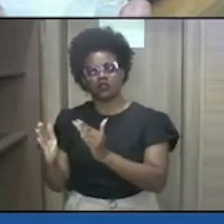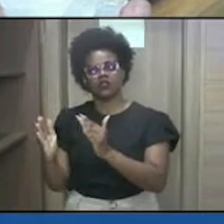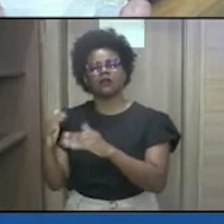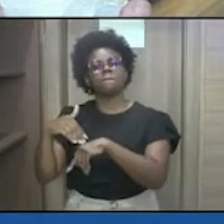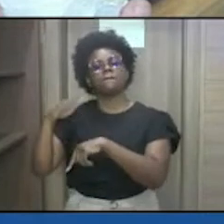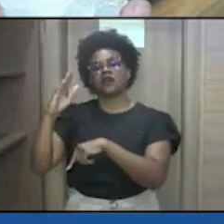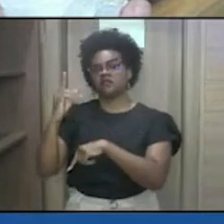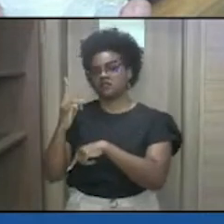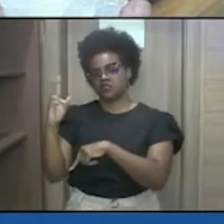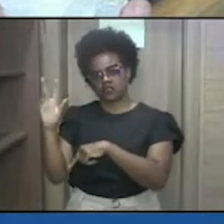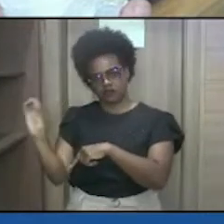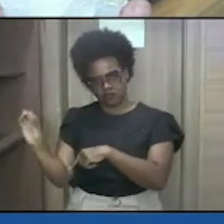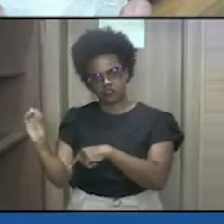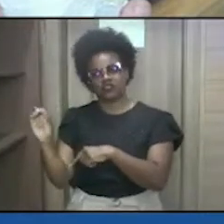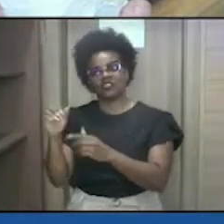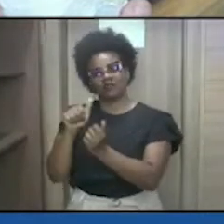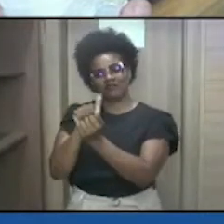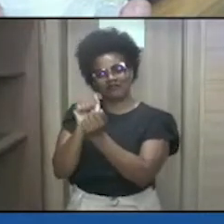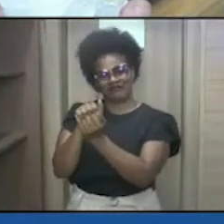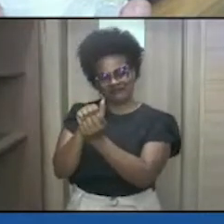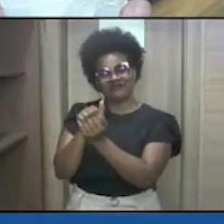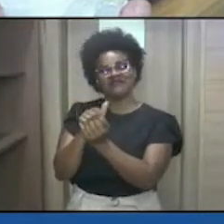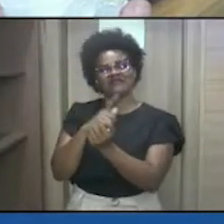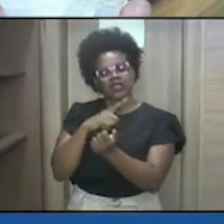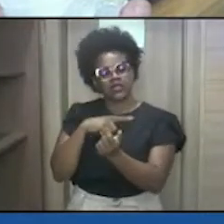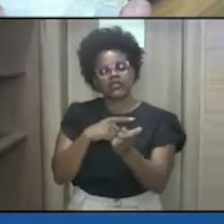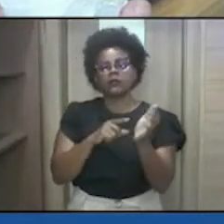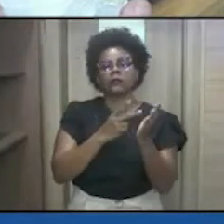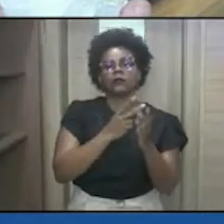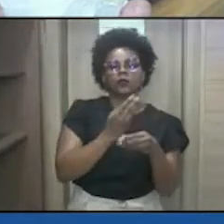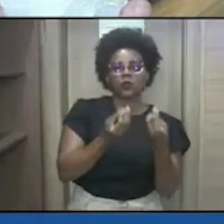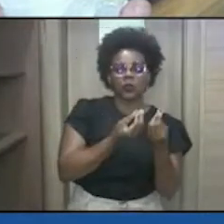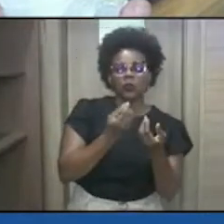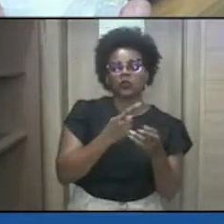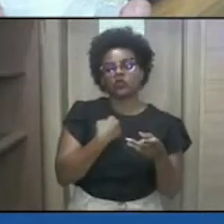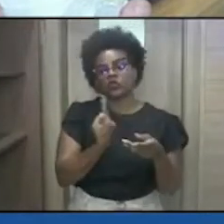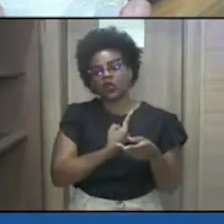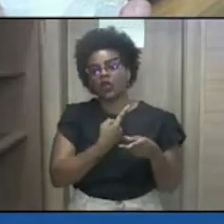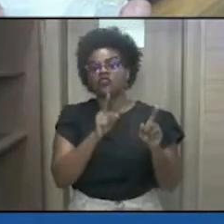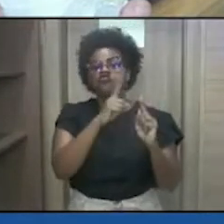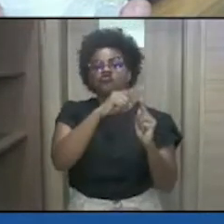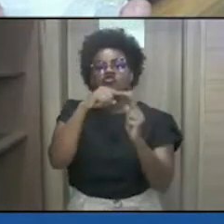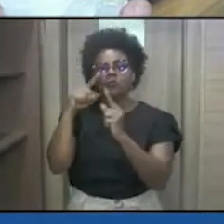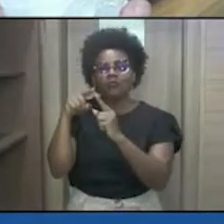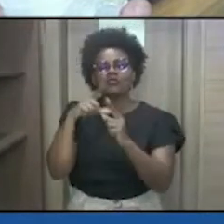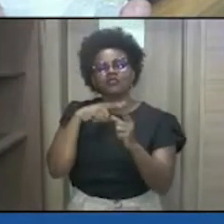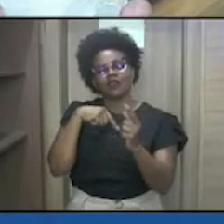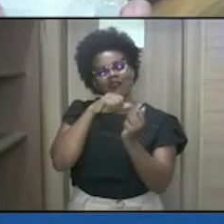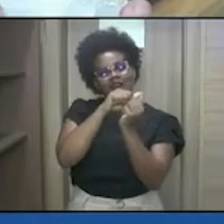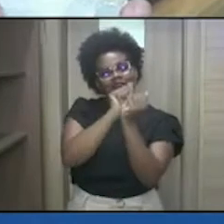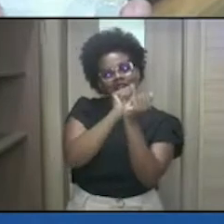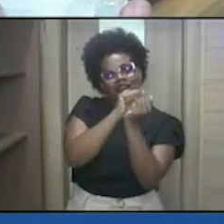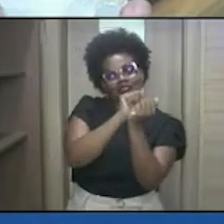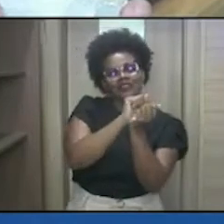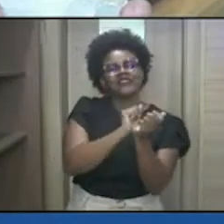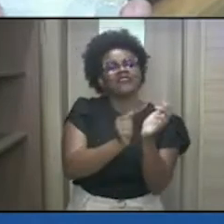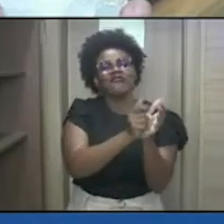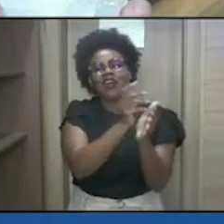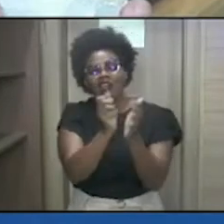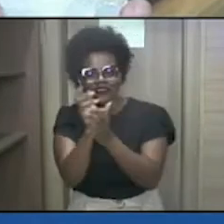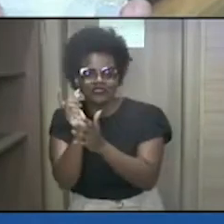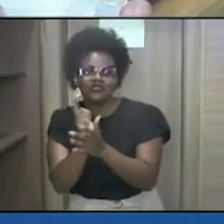acima de 120. Também buscamos compreender quais os tipos de prótese, né, vários casos